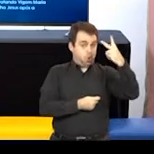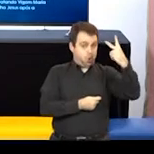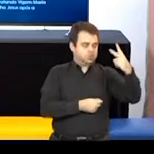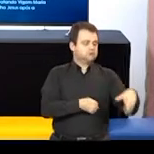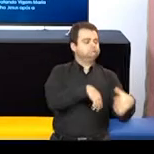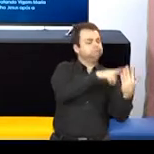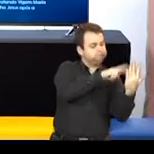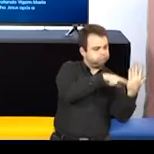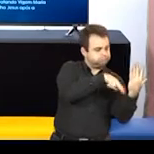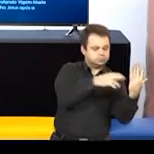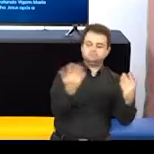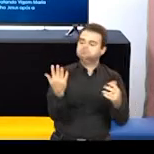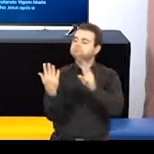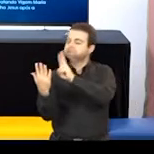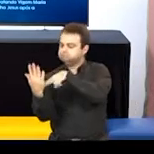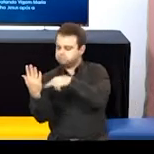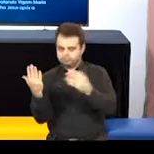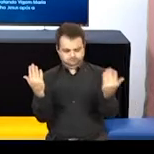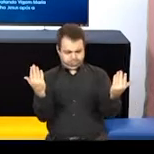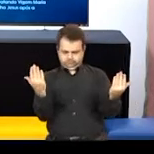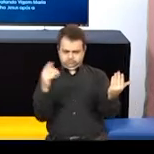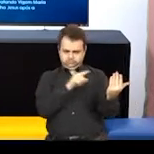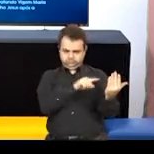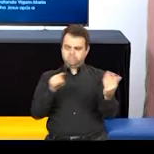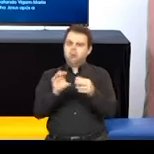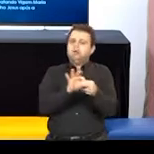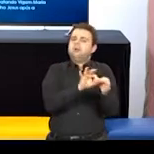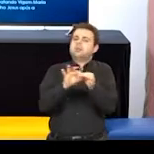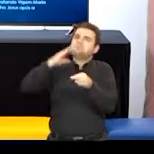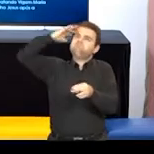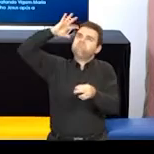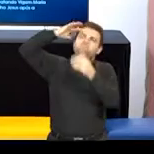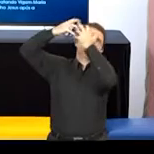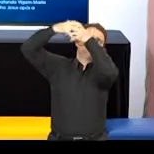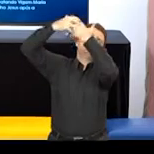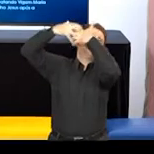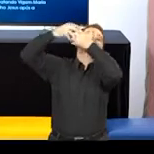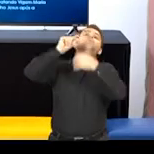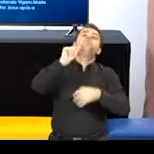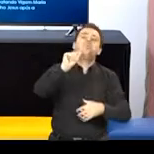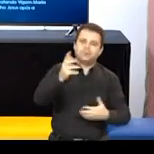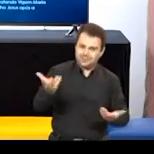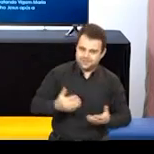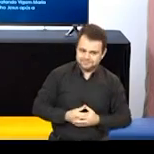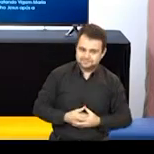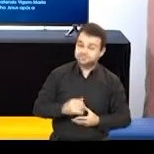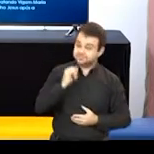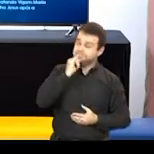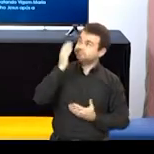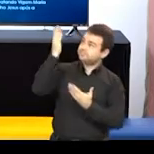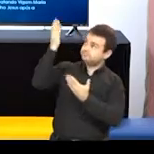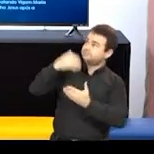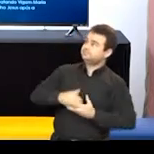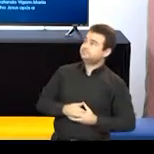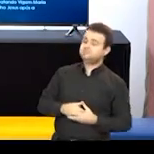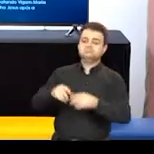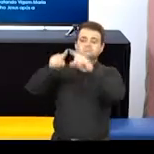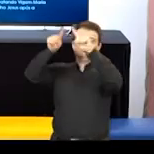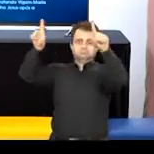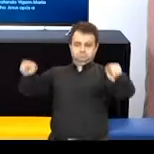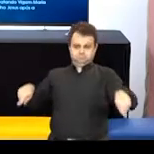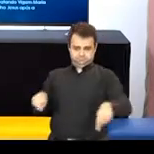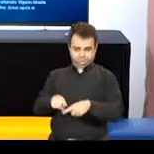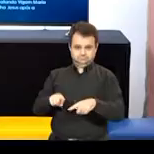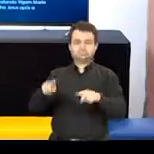esses dois textos. Eu trouxe um exemplo aqui para a gente visualizar isso bem fácil. Aqui nós temos uma obra bastante conhecida, que é a